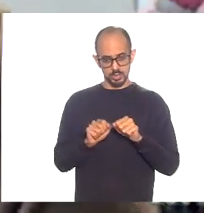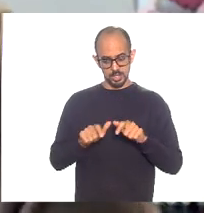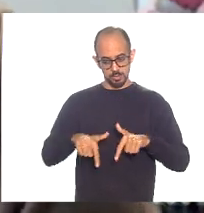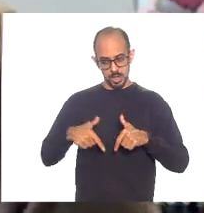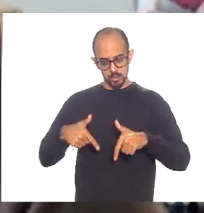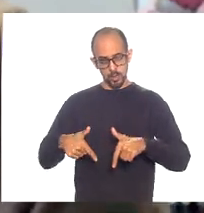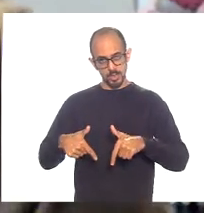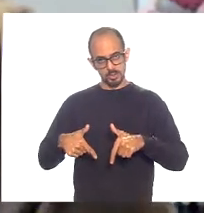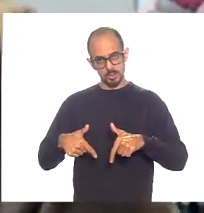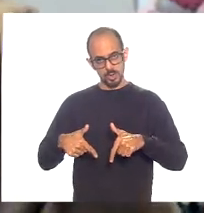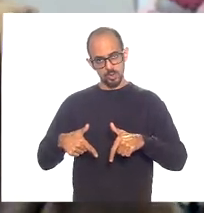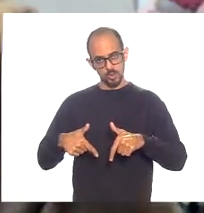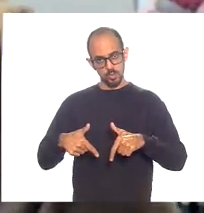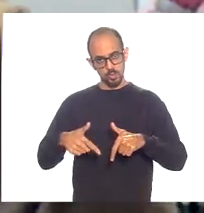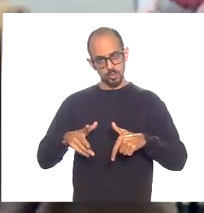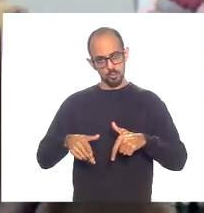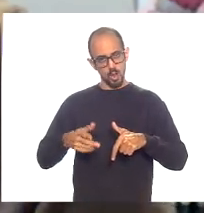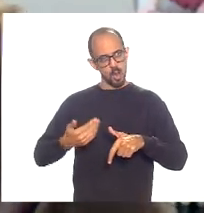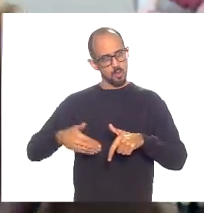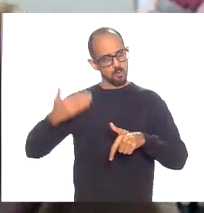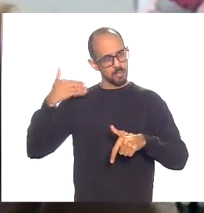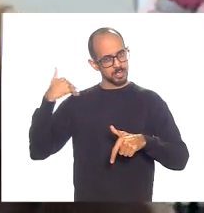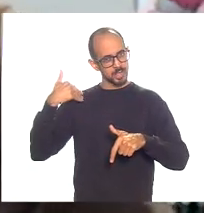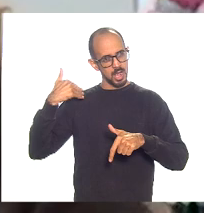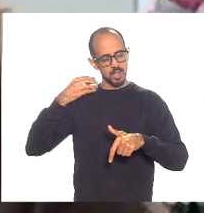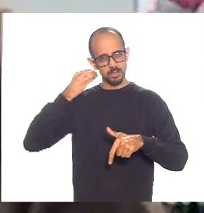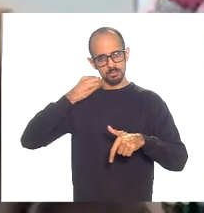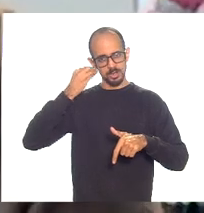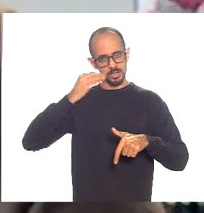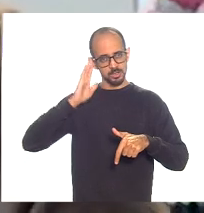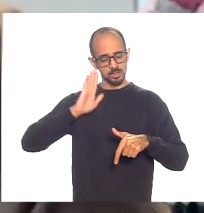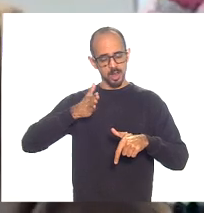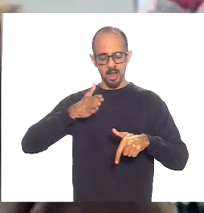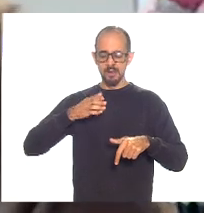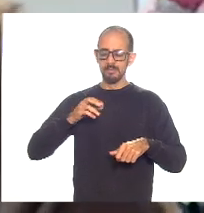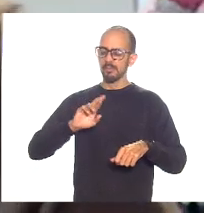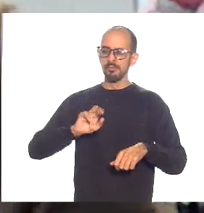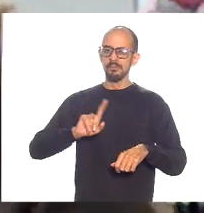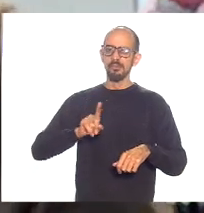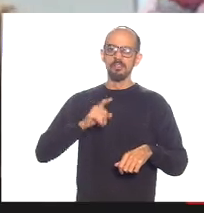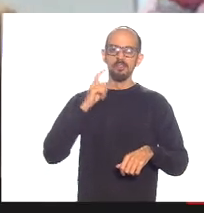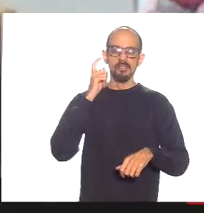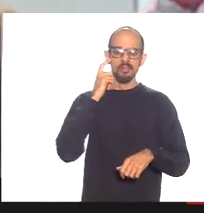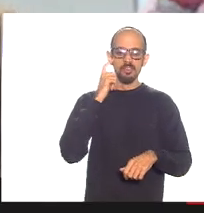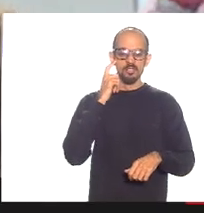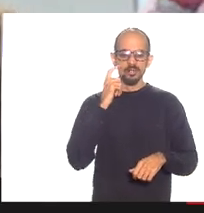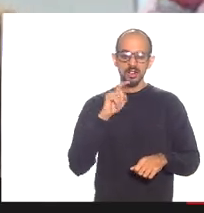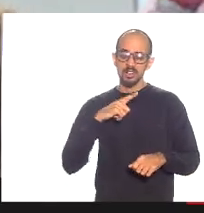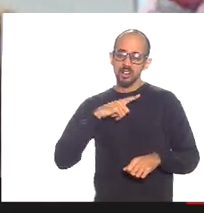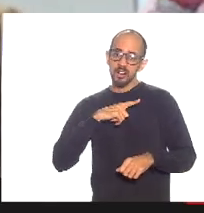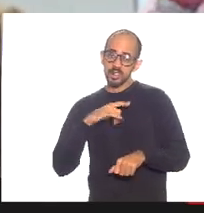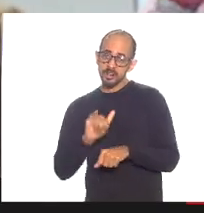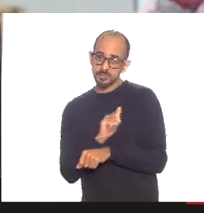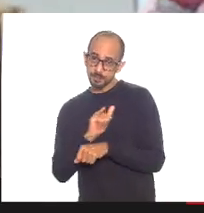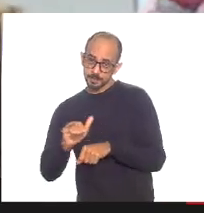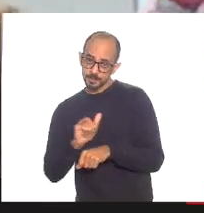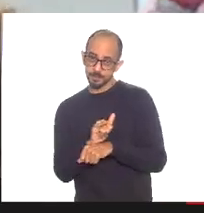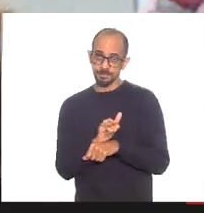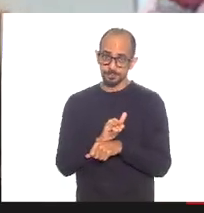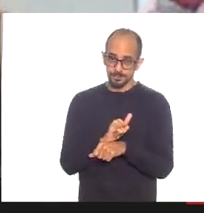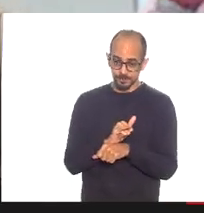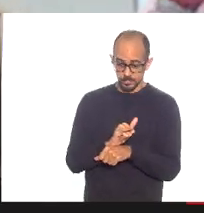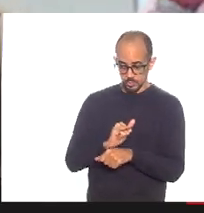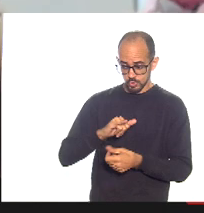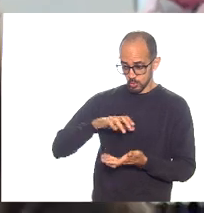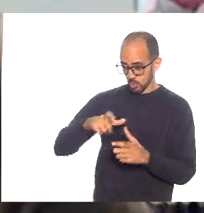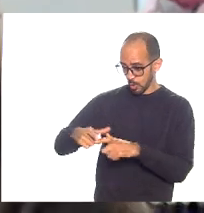últimos anos, no sentido, de alguma forma, de compensar os graves ataques que as instituições federais de ensino,